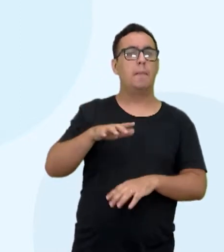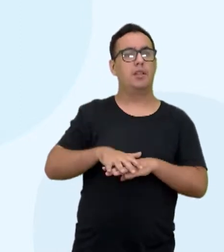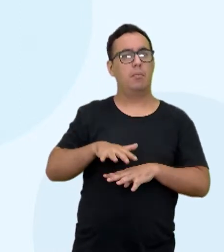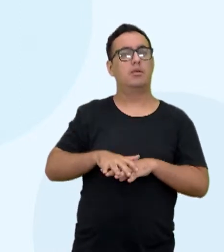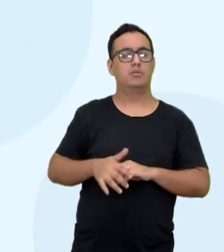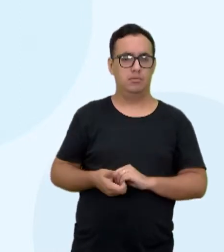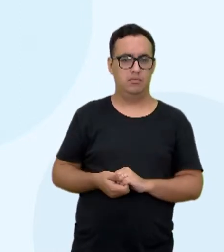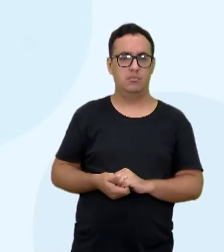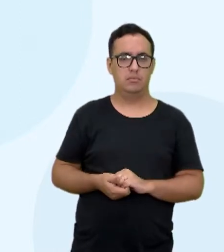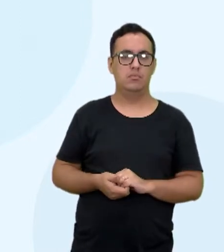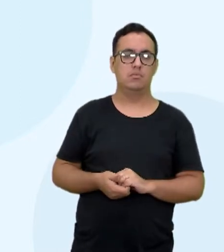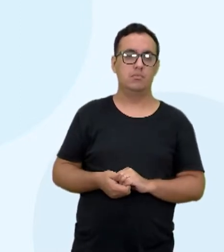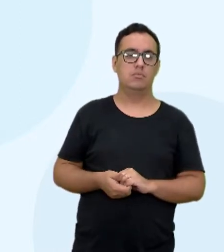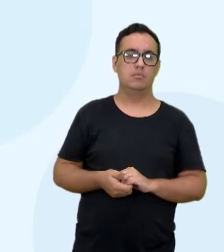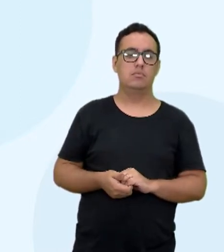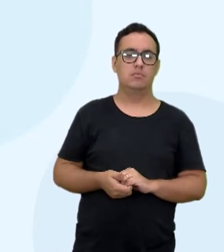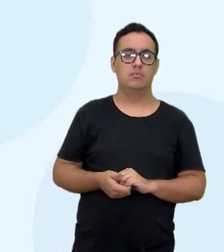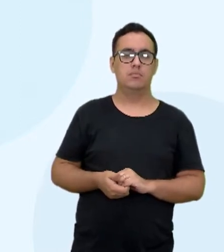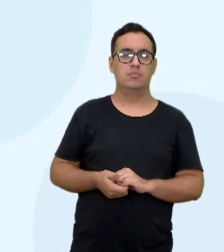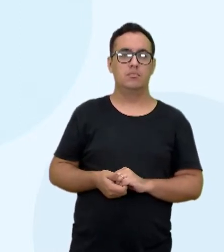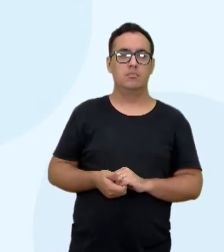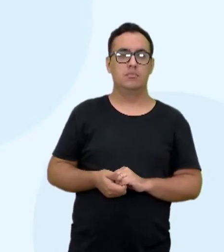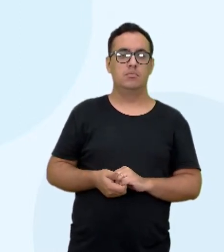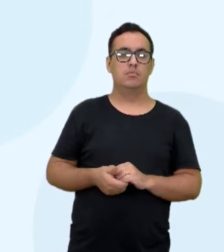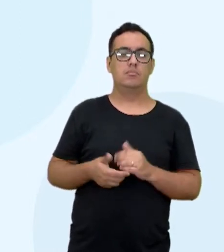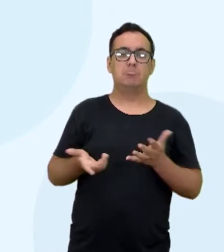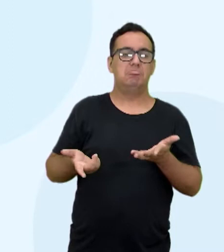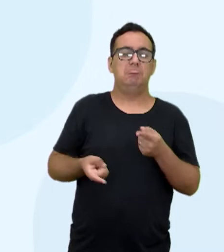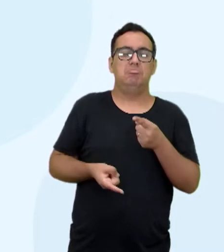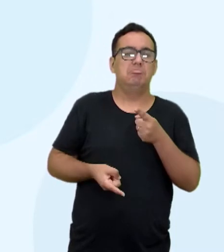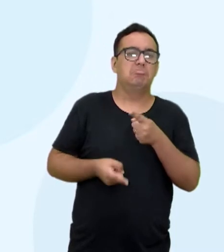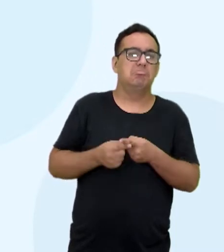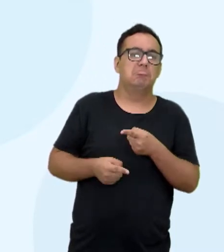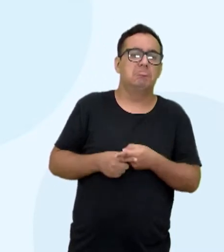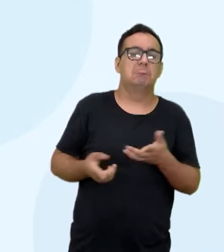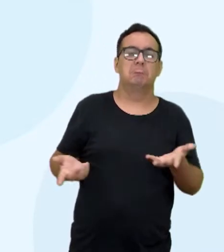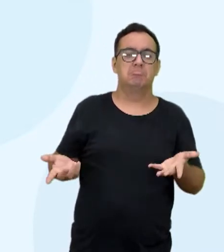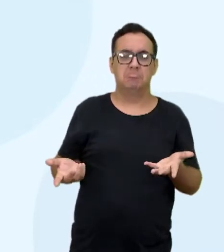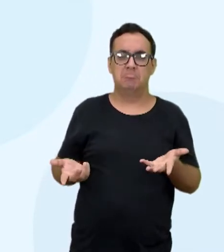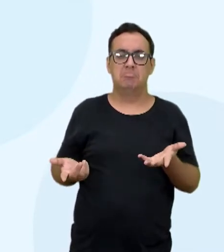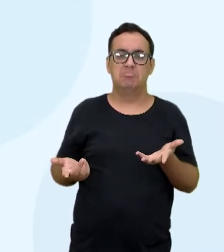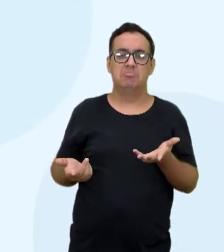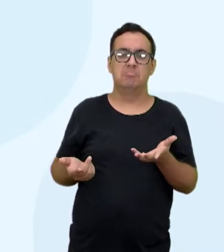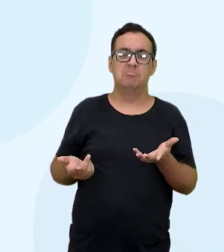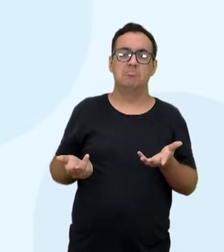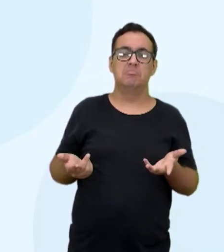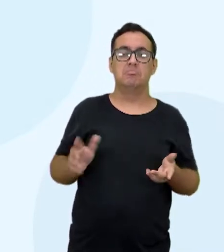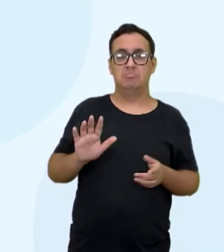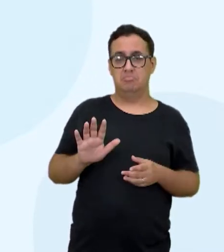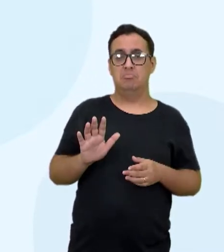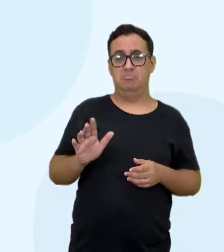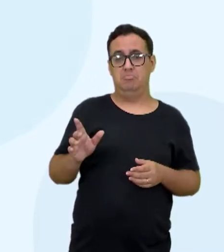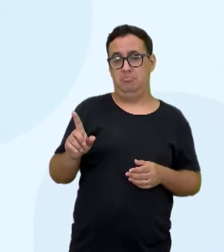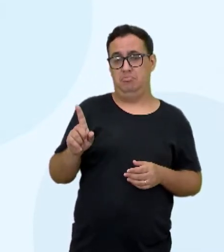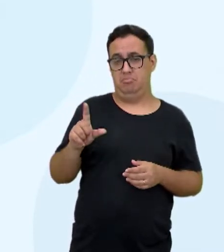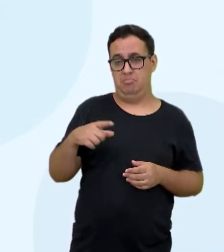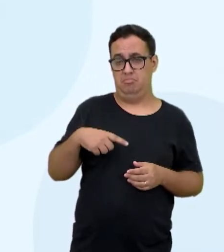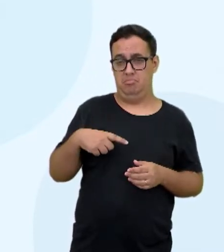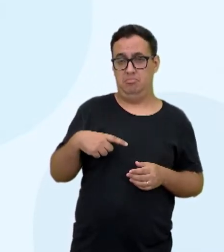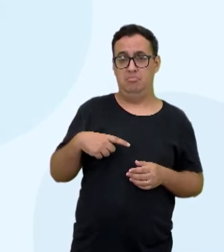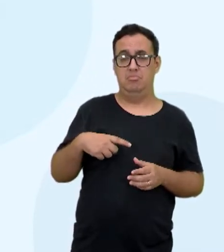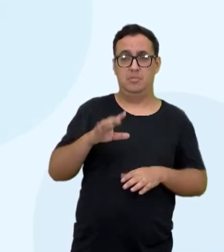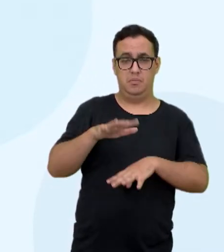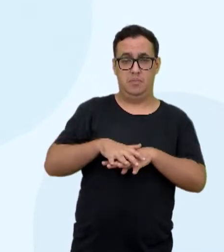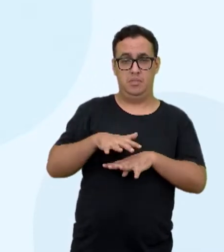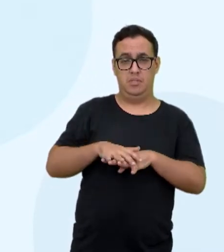Ele parte desse princípio. Por quê? Diz o professor D'Ambrosio. Ora, porque a matemática